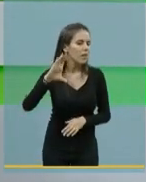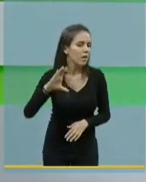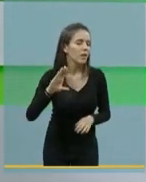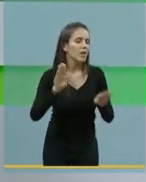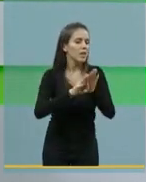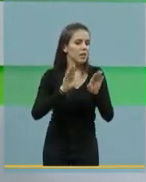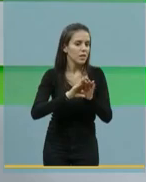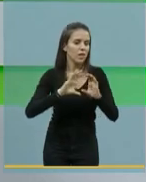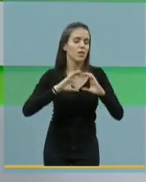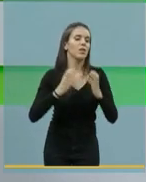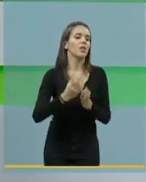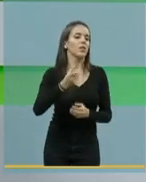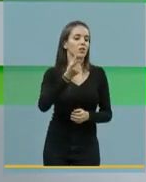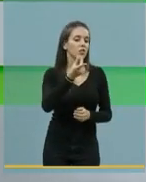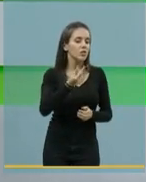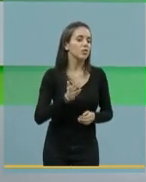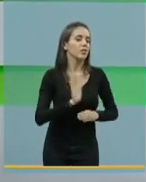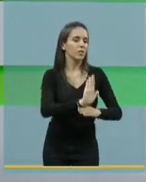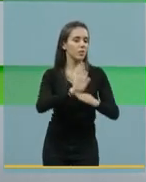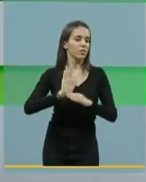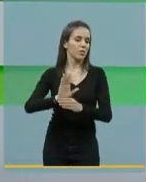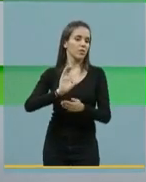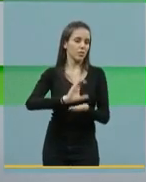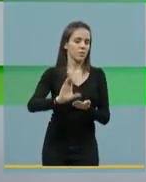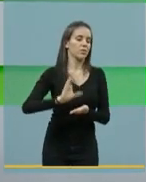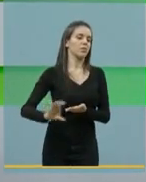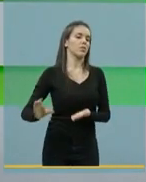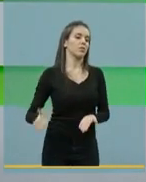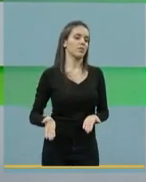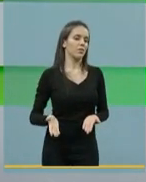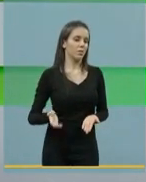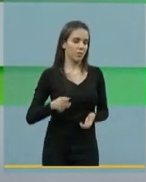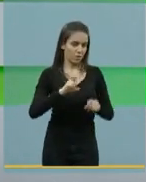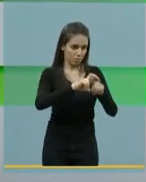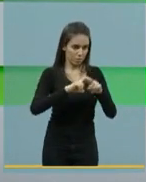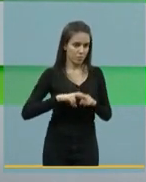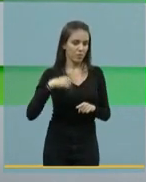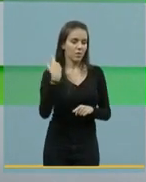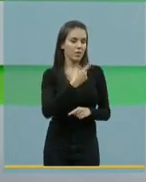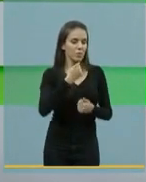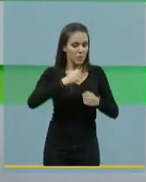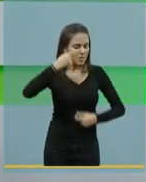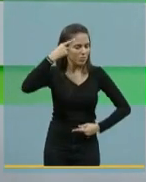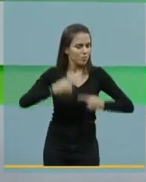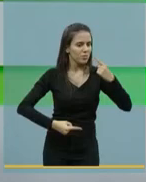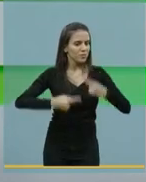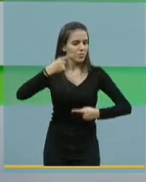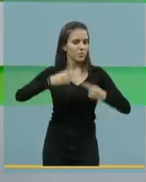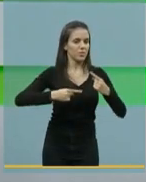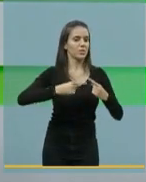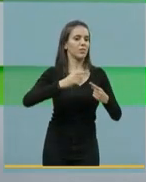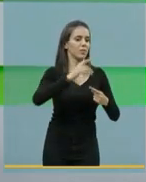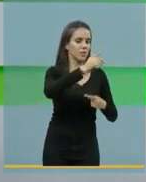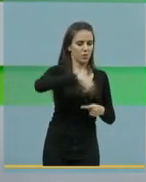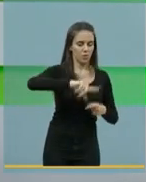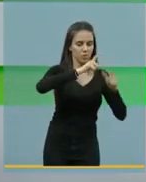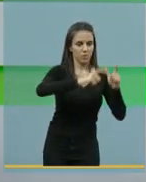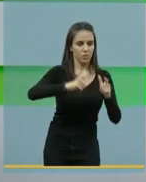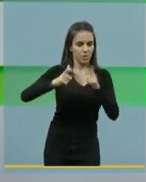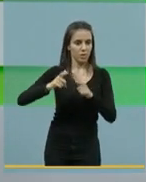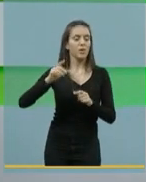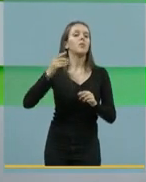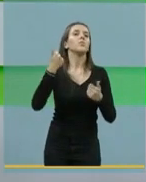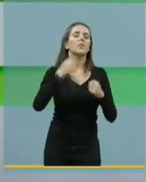cooperativas de crédito cooperativas de crédito a agenda da competitividade simplificar o modelo